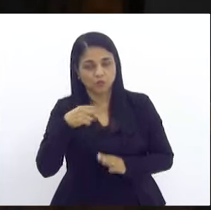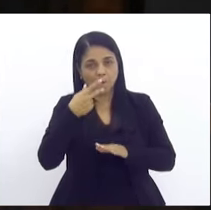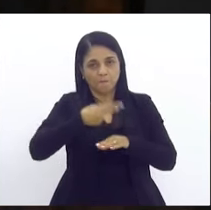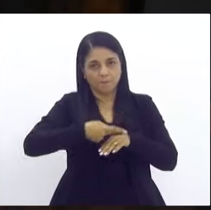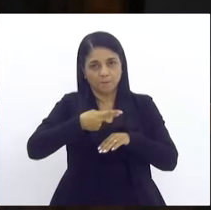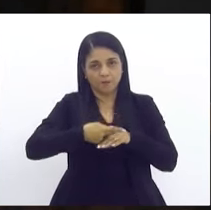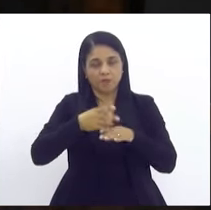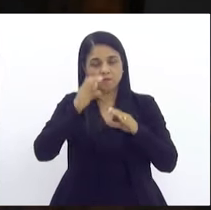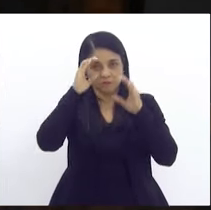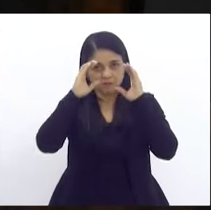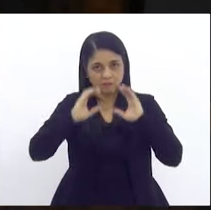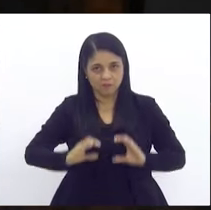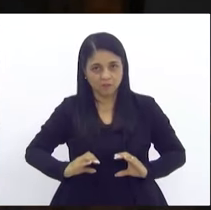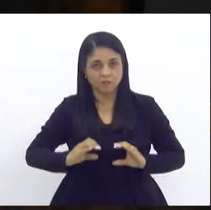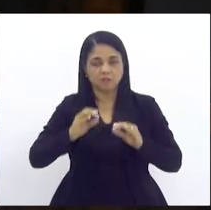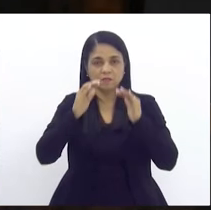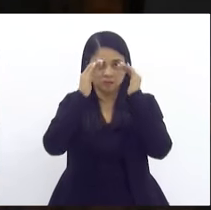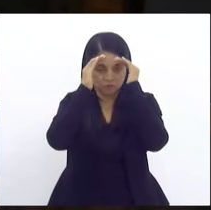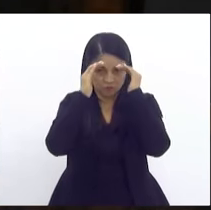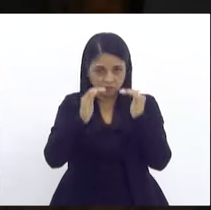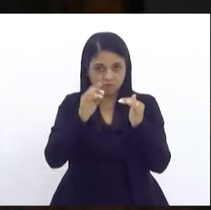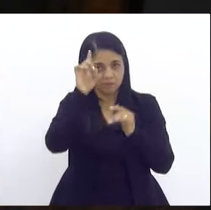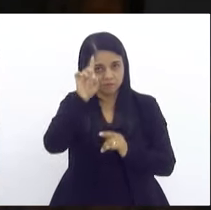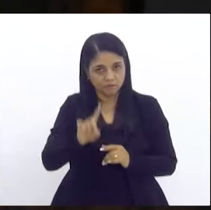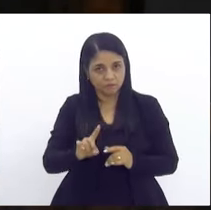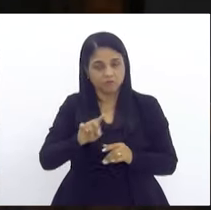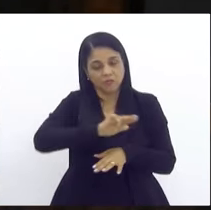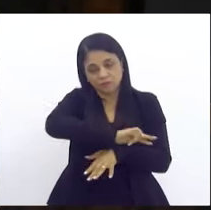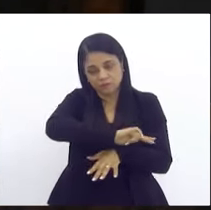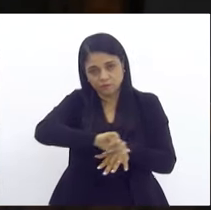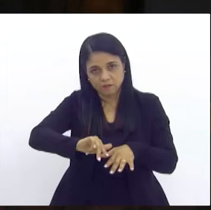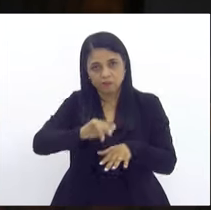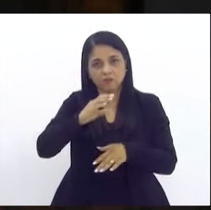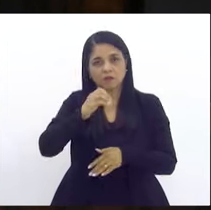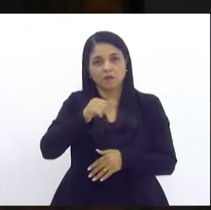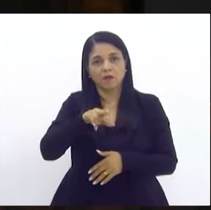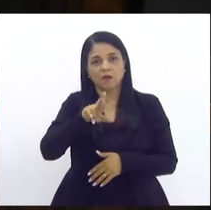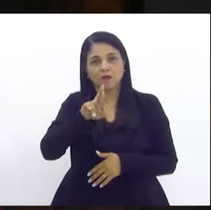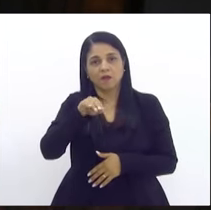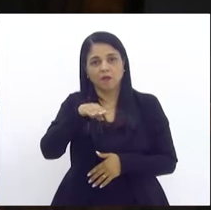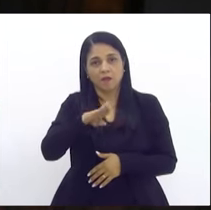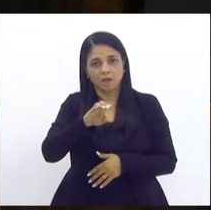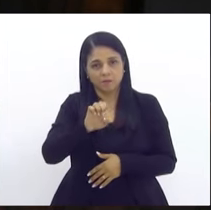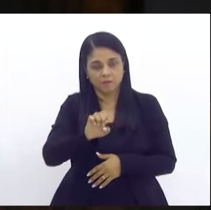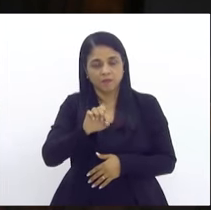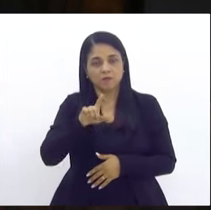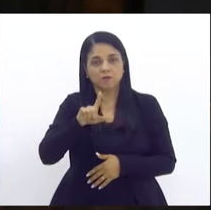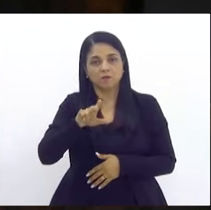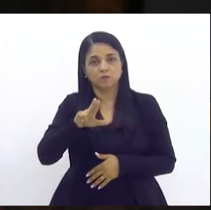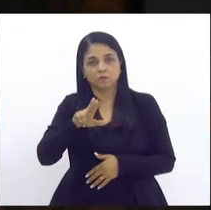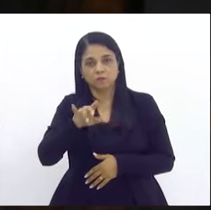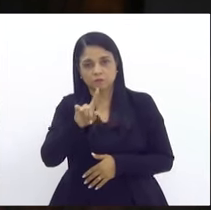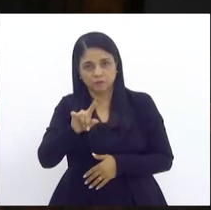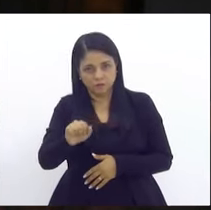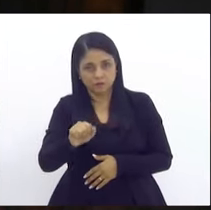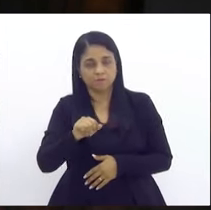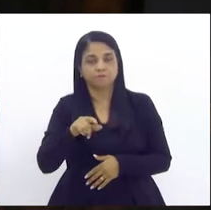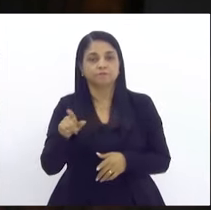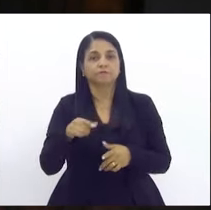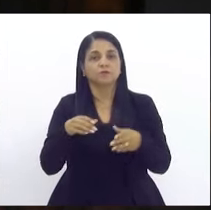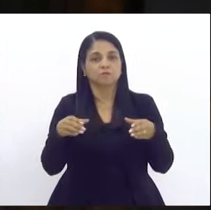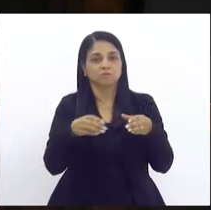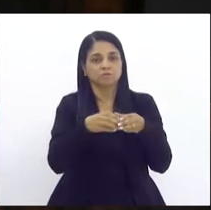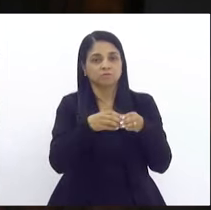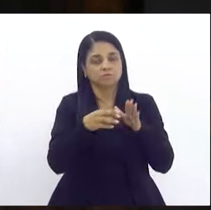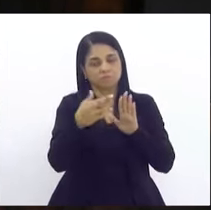Cidadania, Direito e Respeito à Diversidade, Carmen Luzia Oliveira Pinto. Parecer da Comissão de